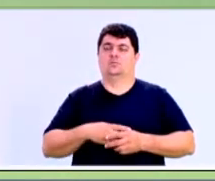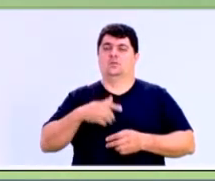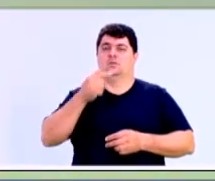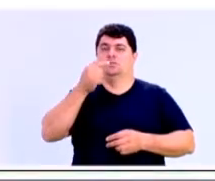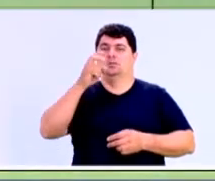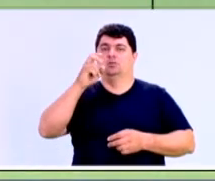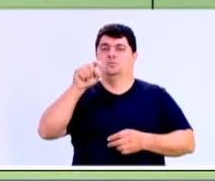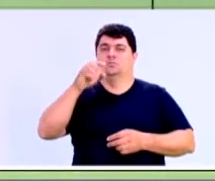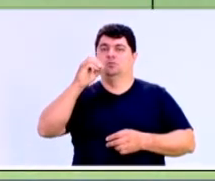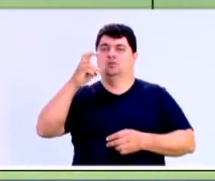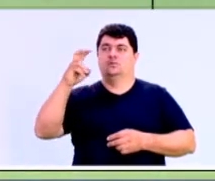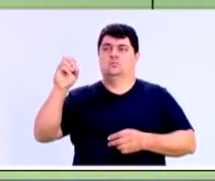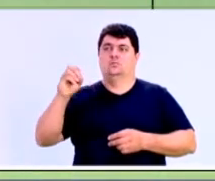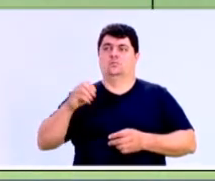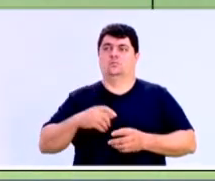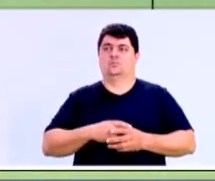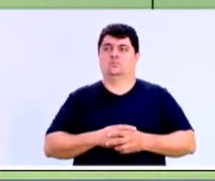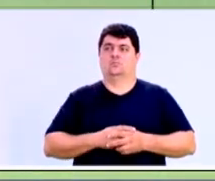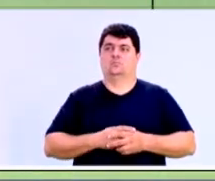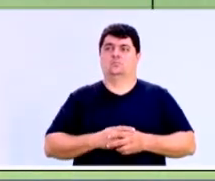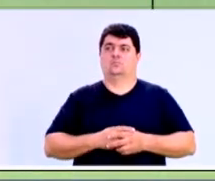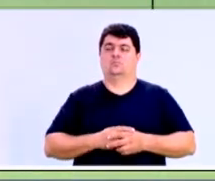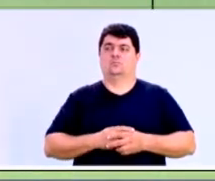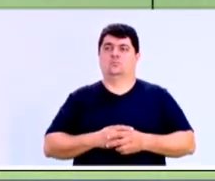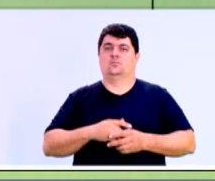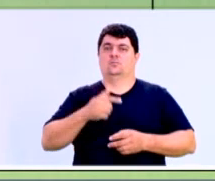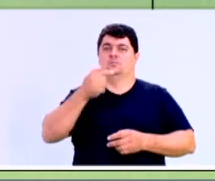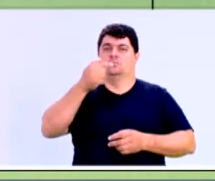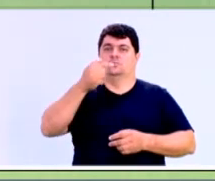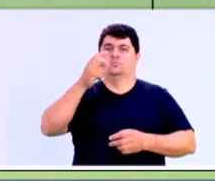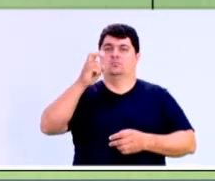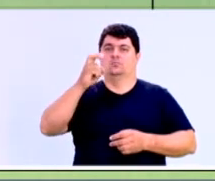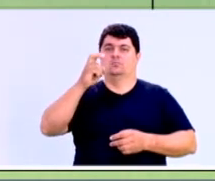isso? Nem coloquei o CMV lá. O CMV é quanto, professora?